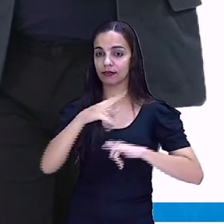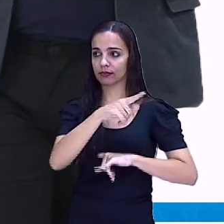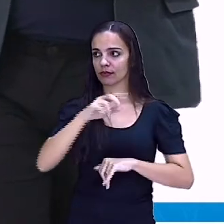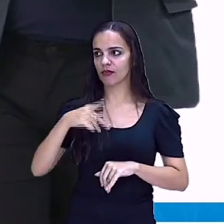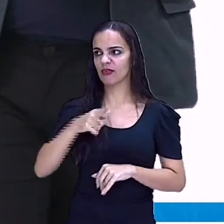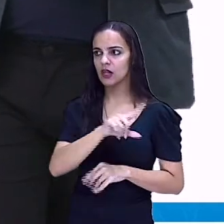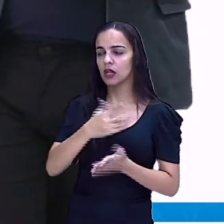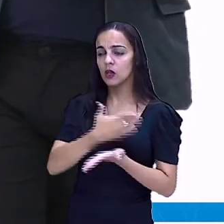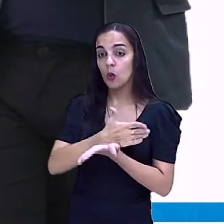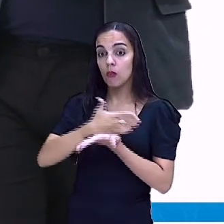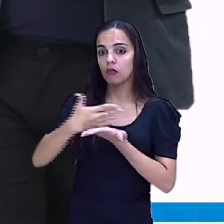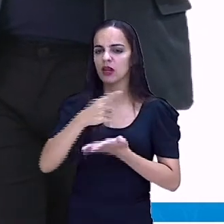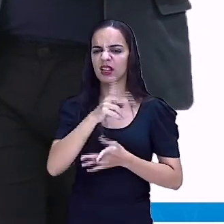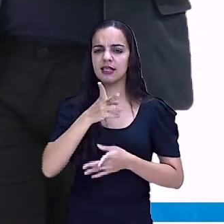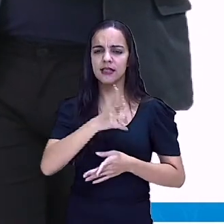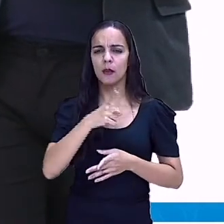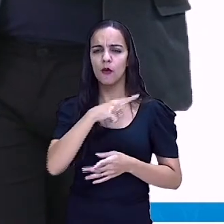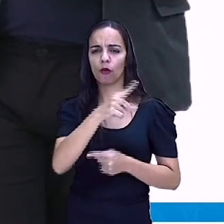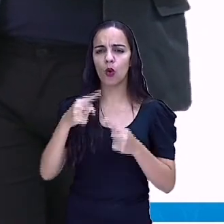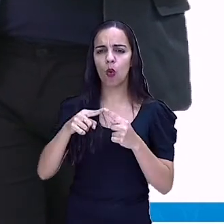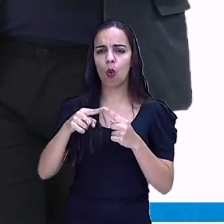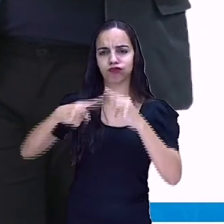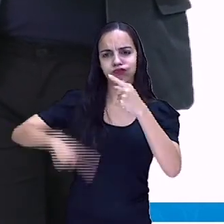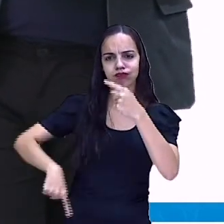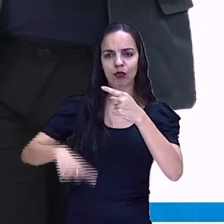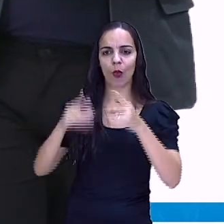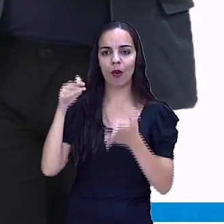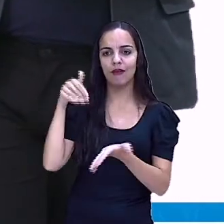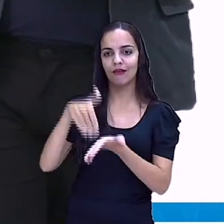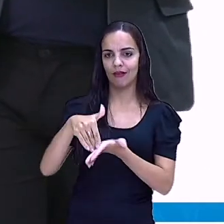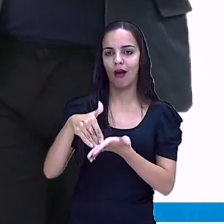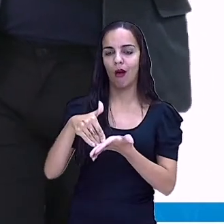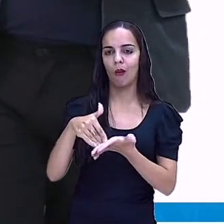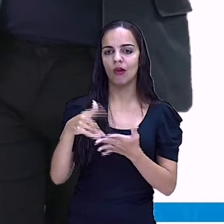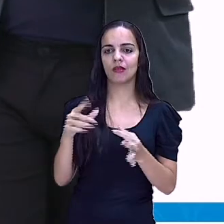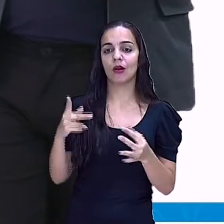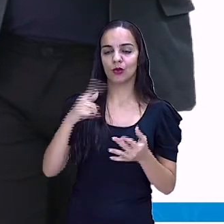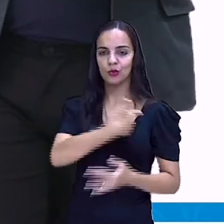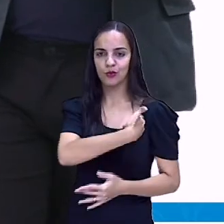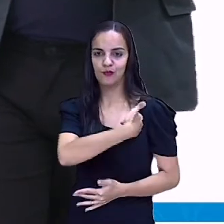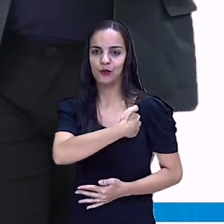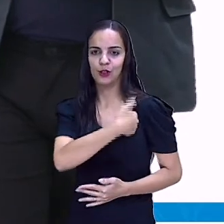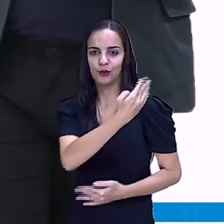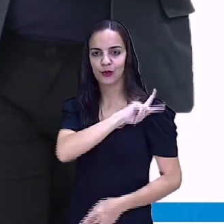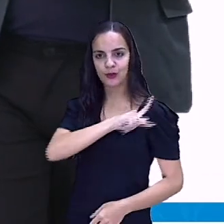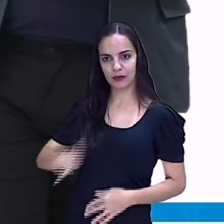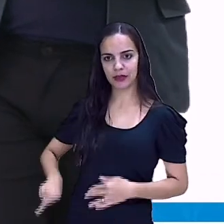pivô da crise final do governo Vargas. Em 5 de agosto de